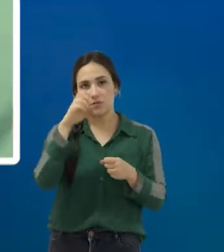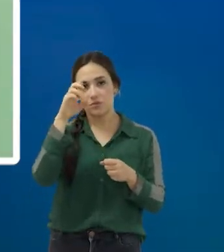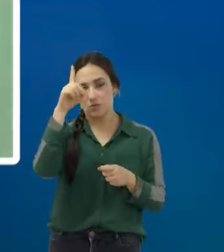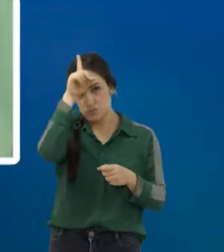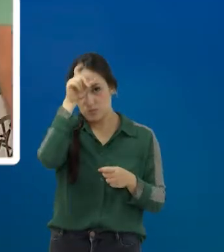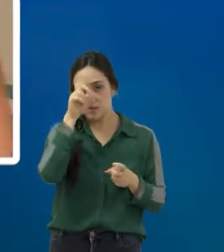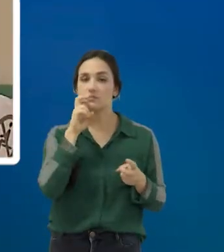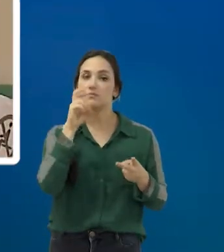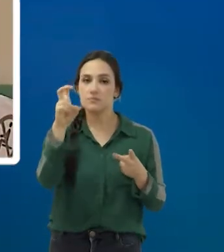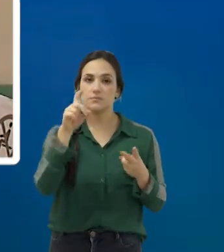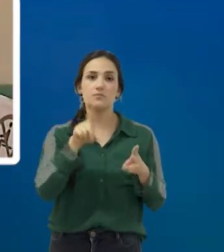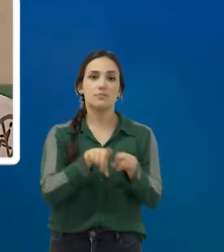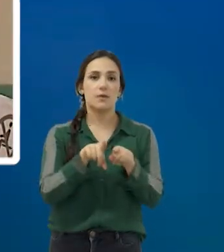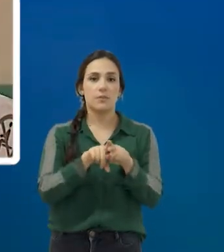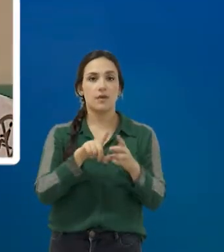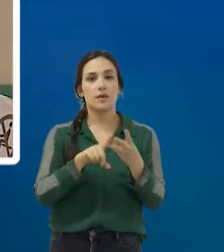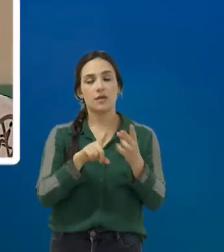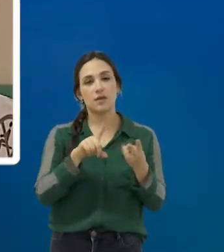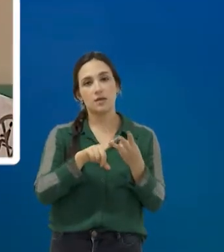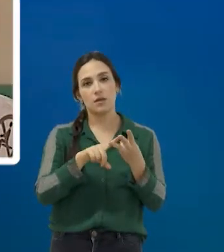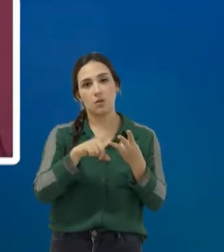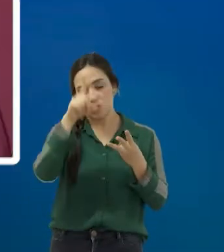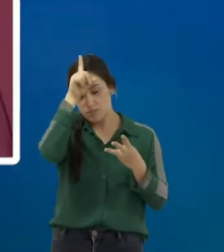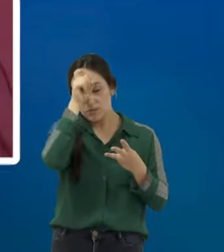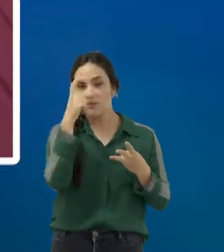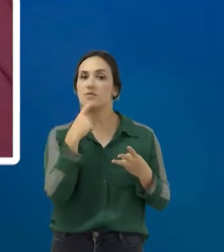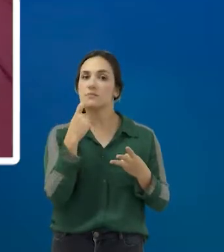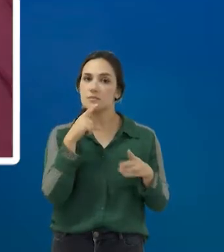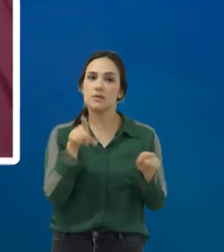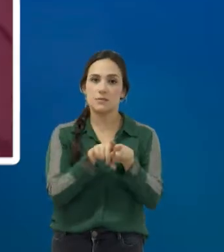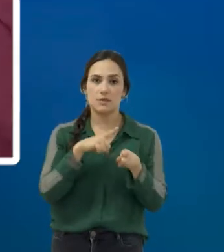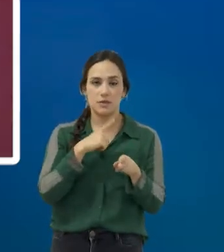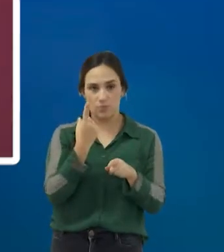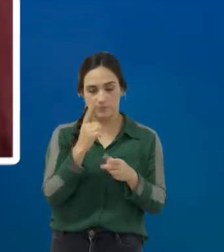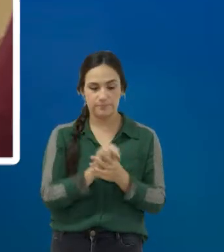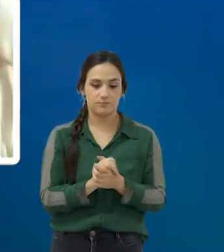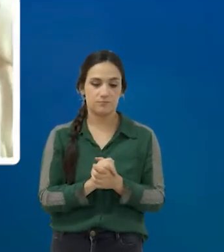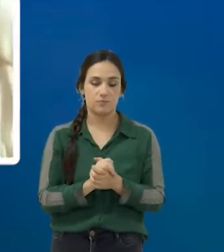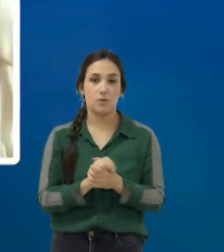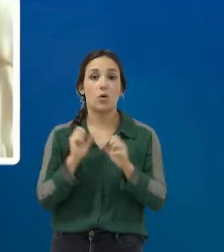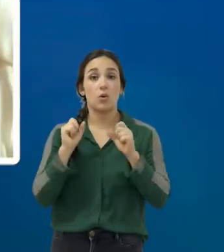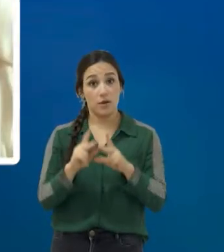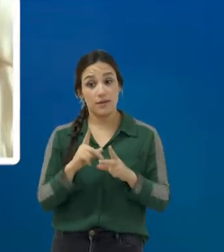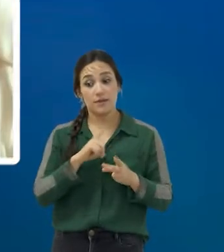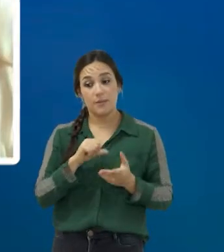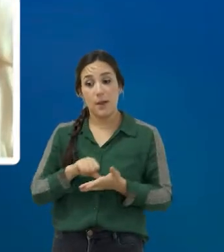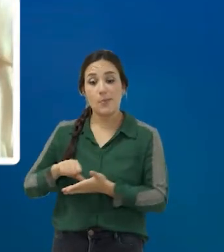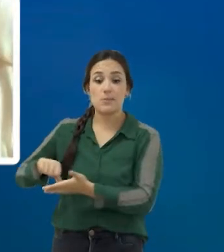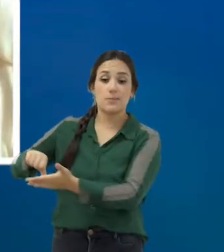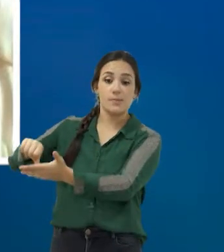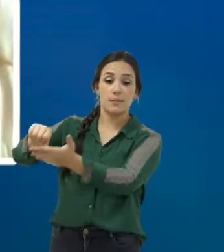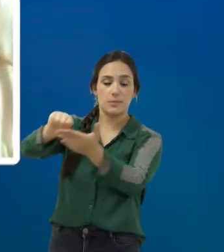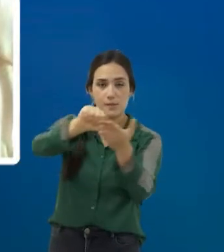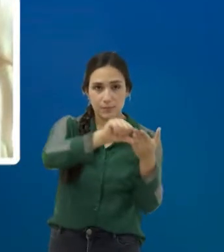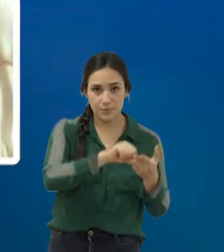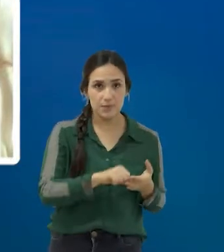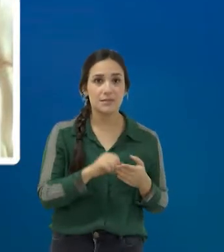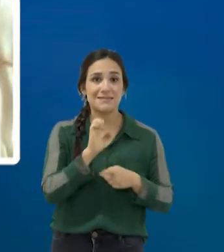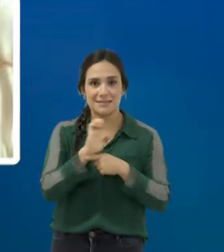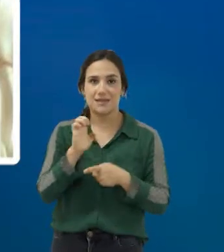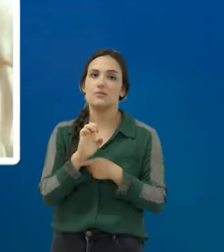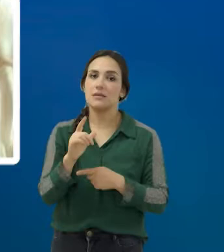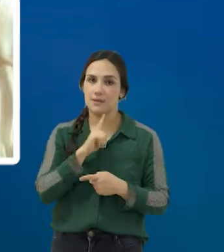no Hemosul da Santa Casa, no Hospital Regional também. E temos mais unidades no estado. Então, entra no